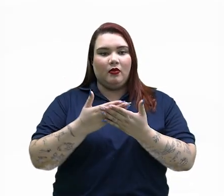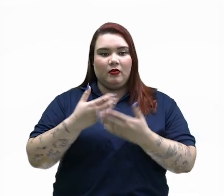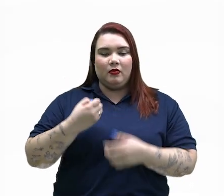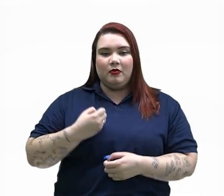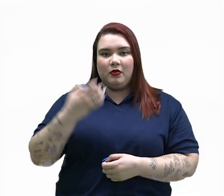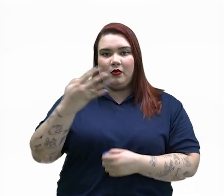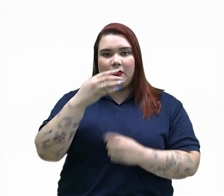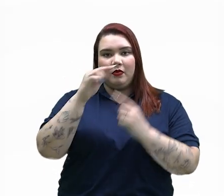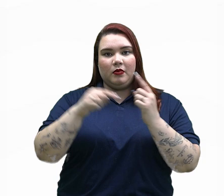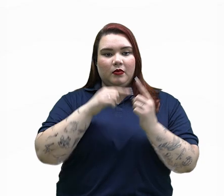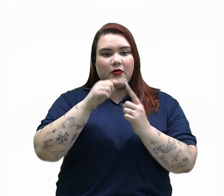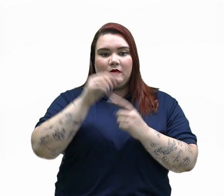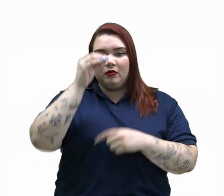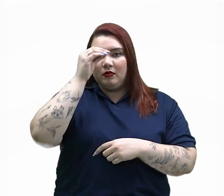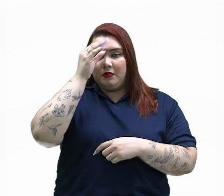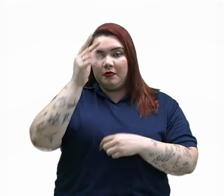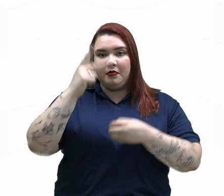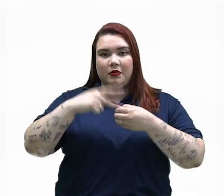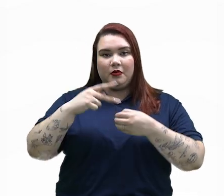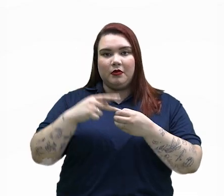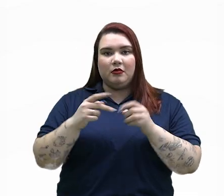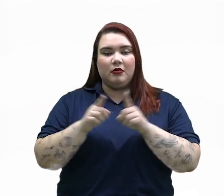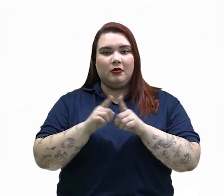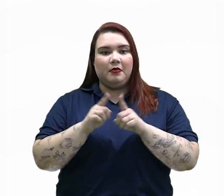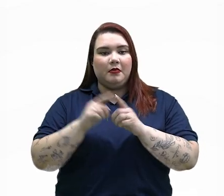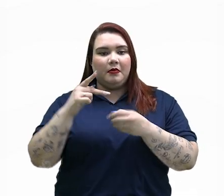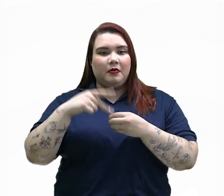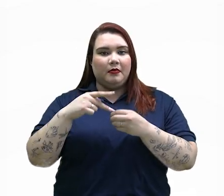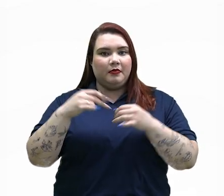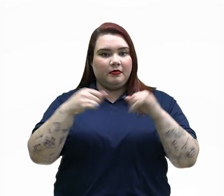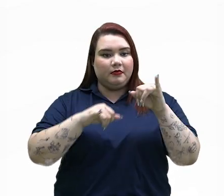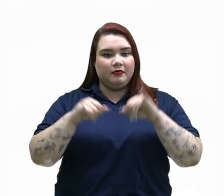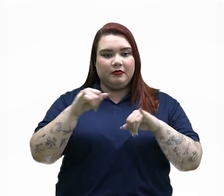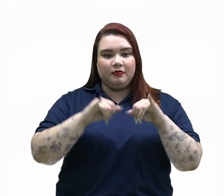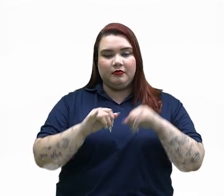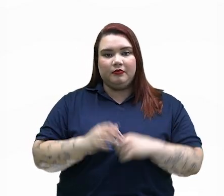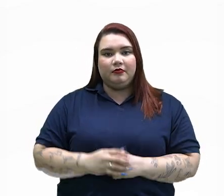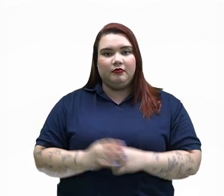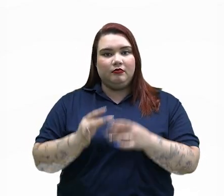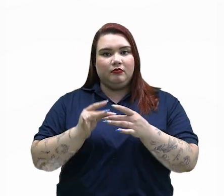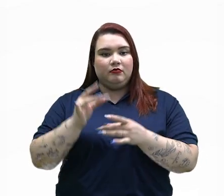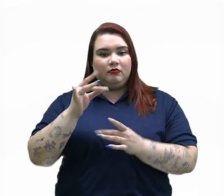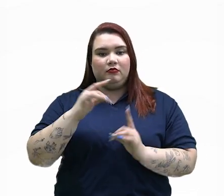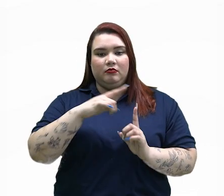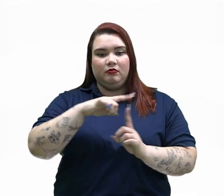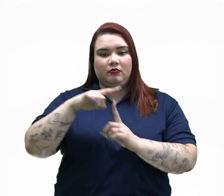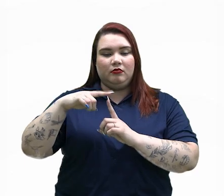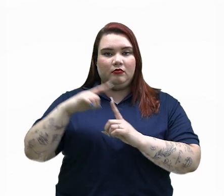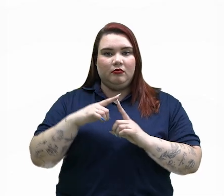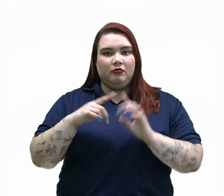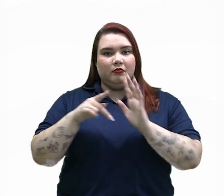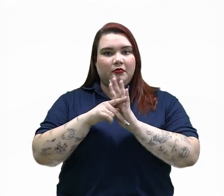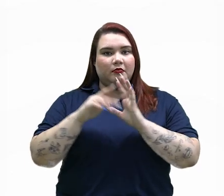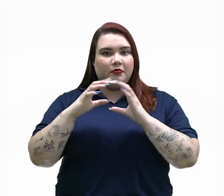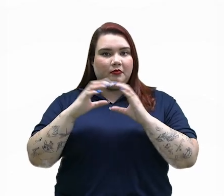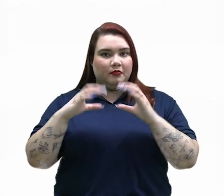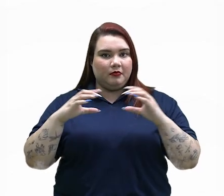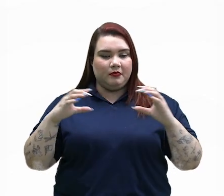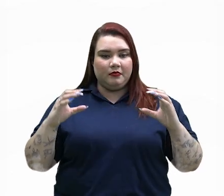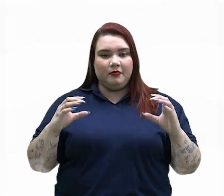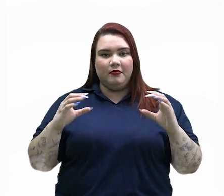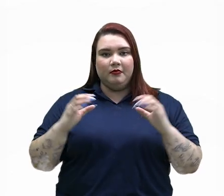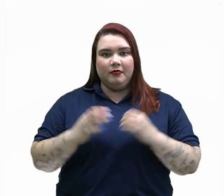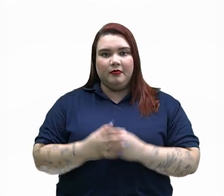4, objeto de conhecimento, petróleo e petroquímica. E no detalhamento, classificação das